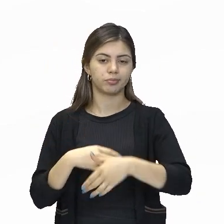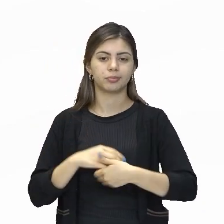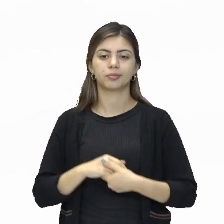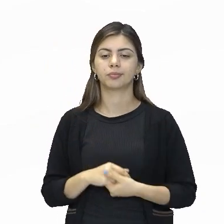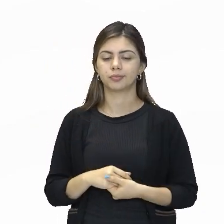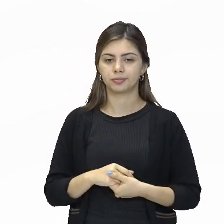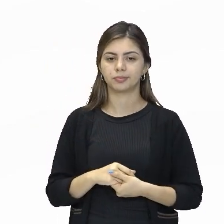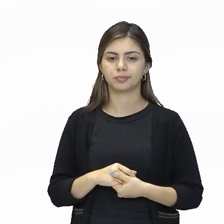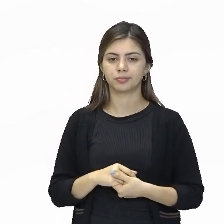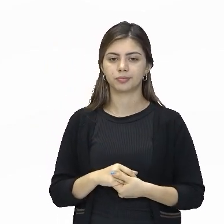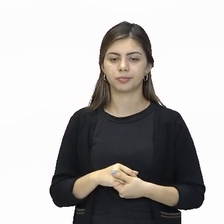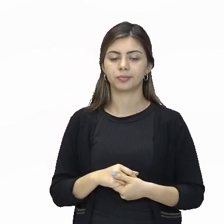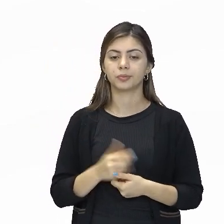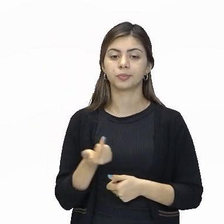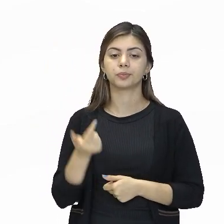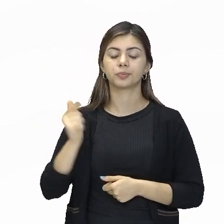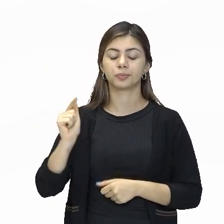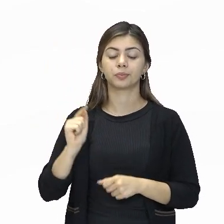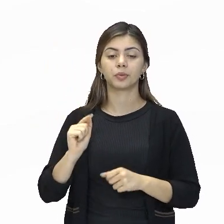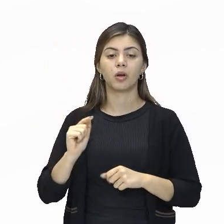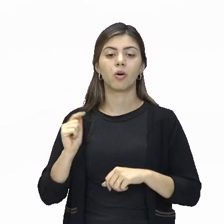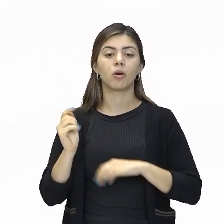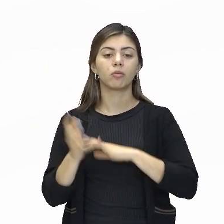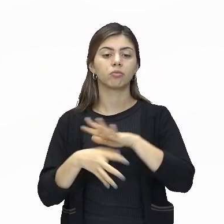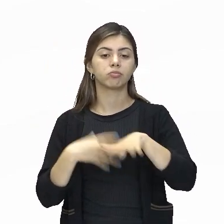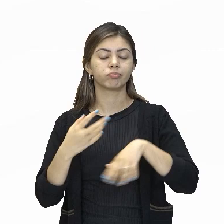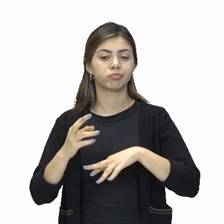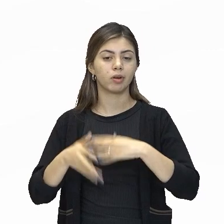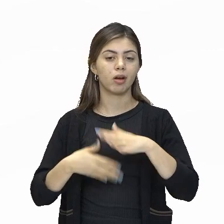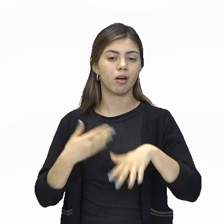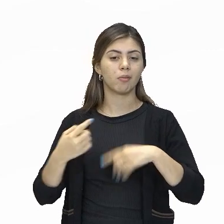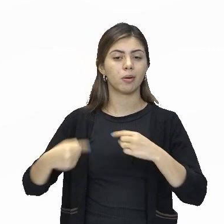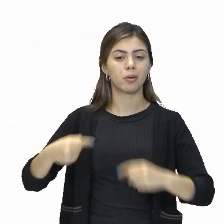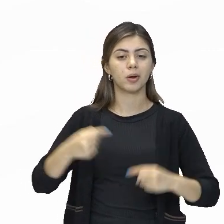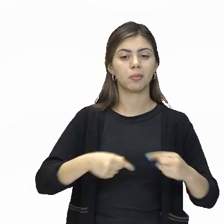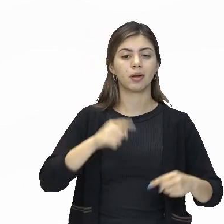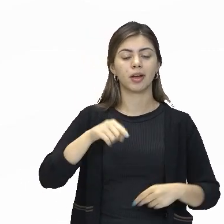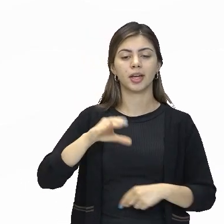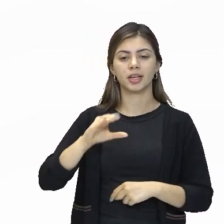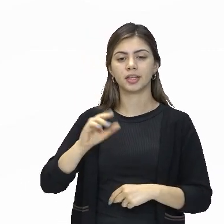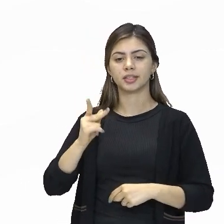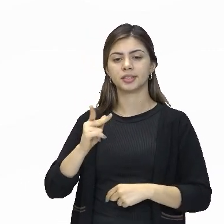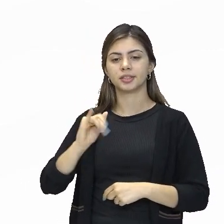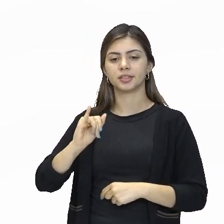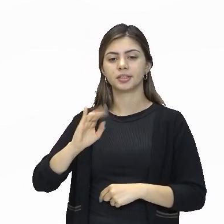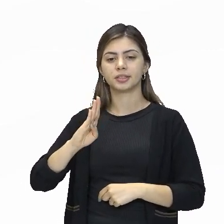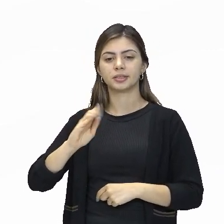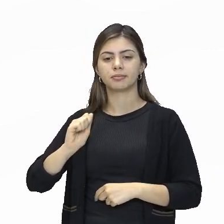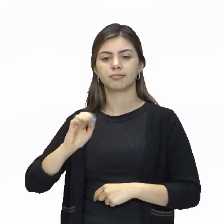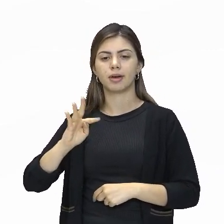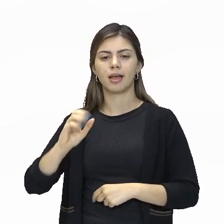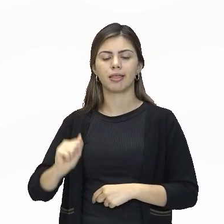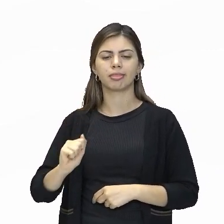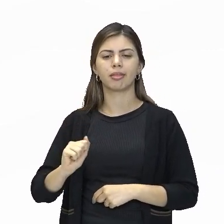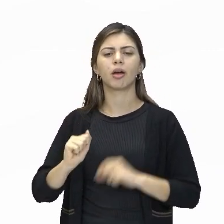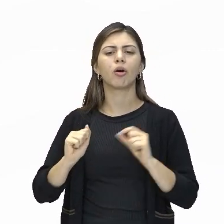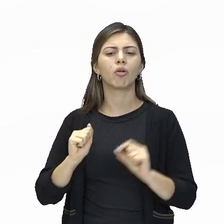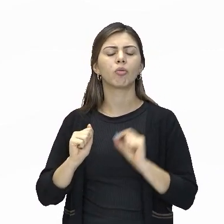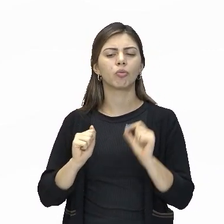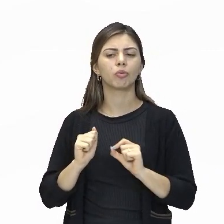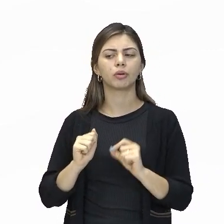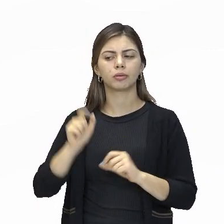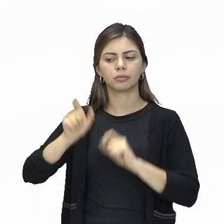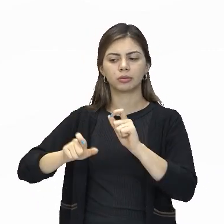da vacina. Outra revolta que teve foi a revolta da chibata, Quem estava reivindicando aí, estavam